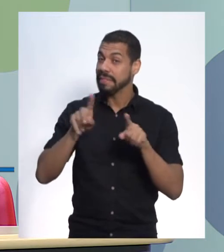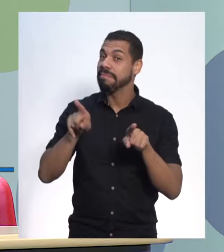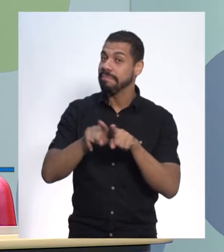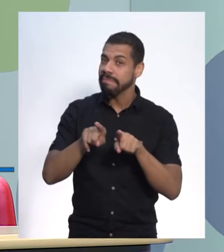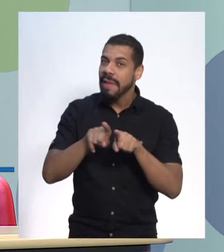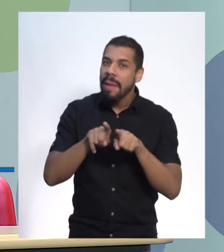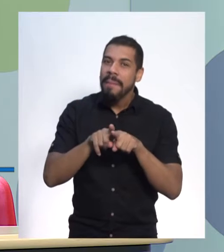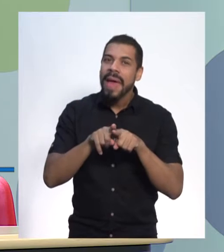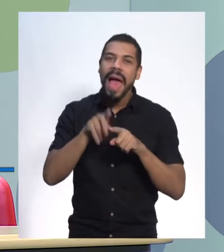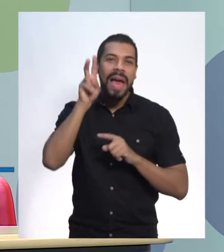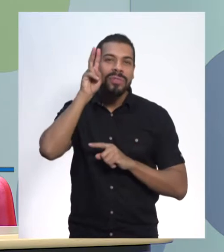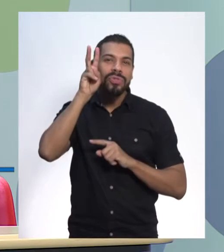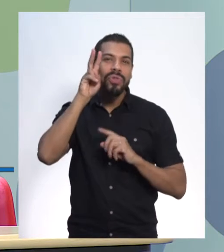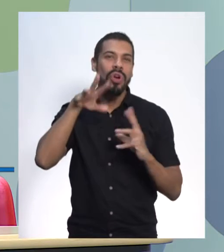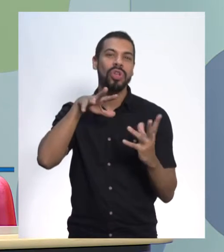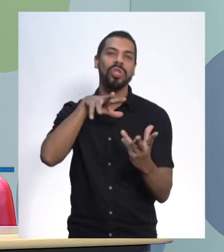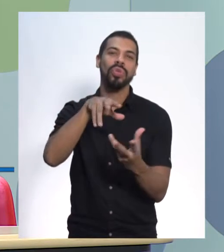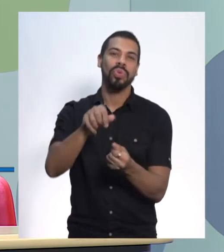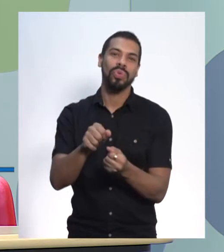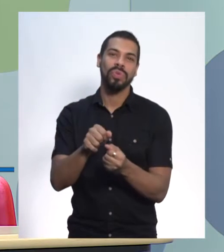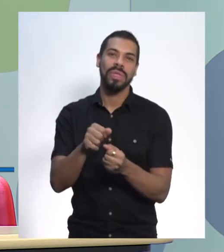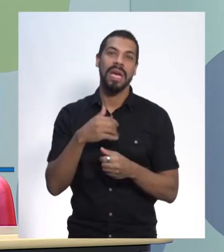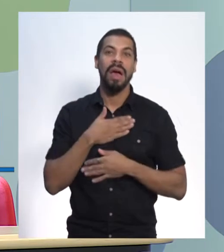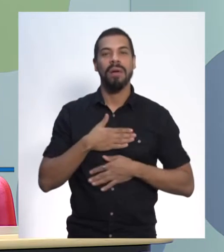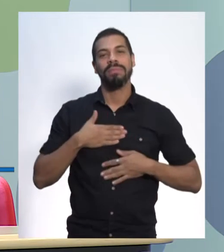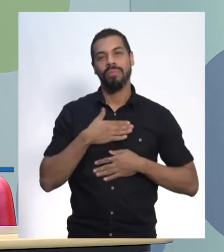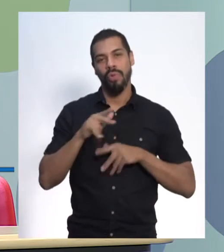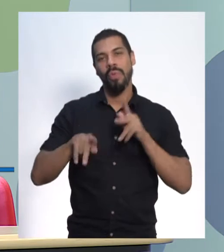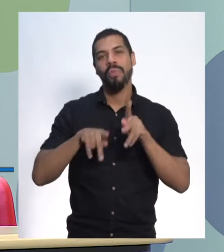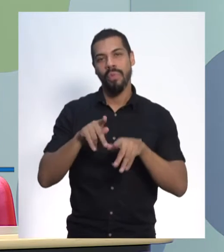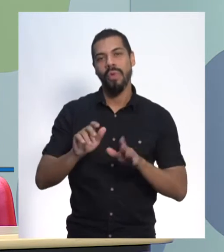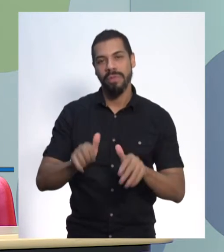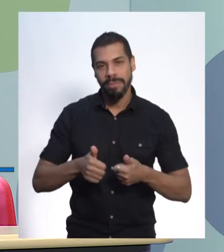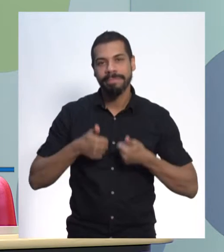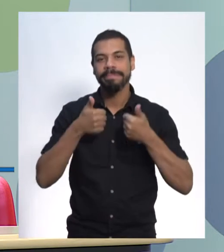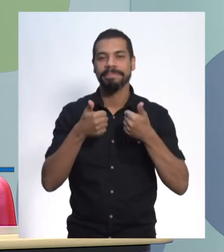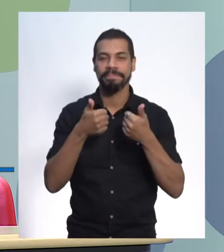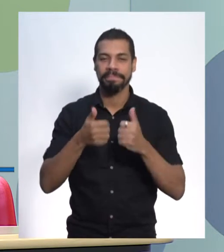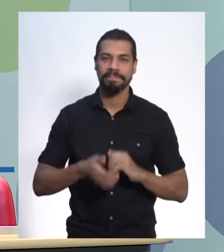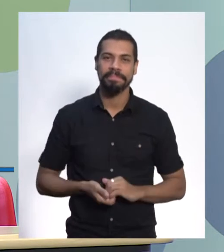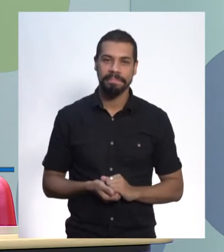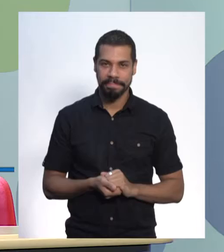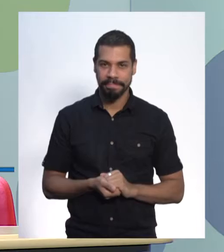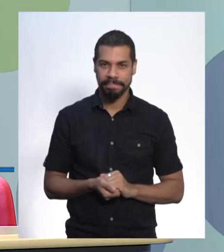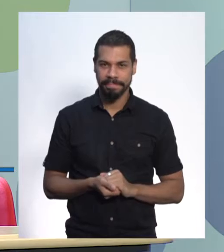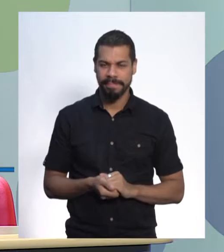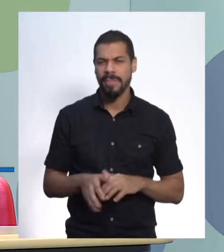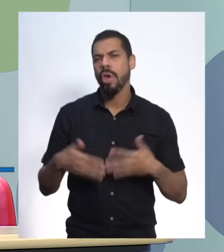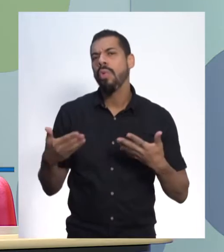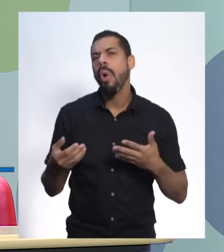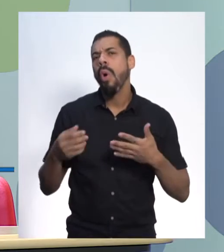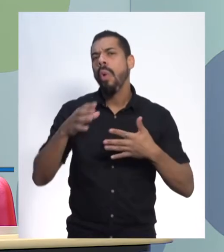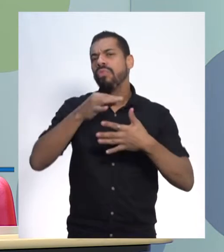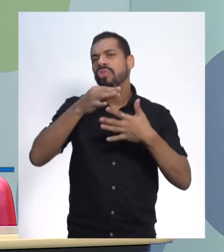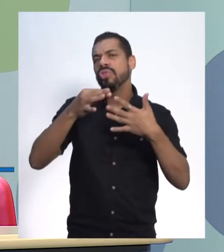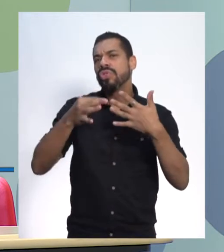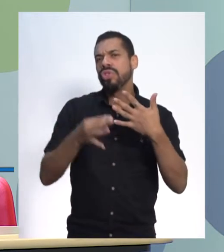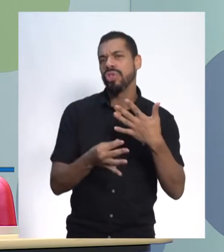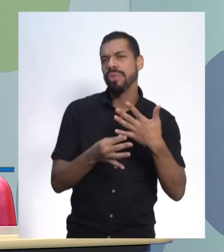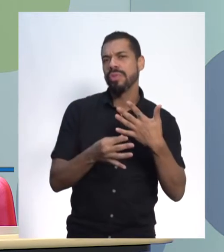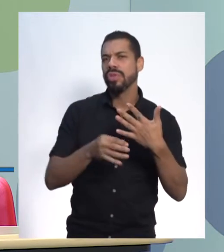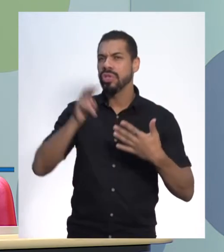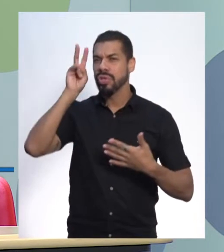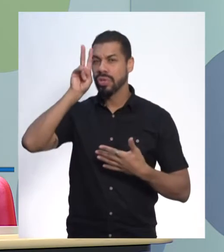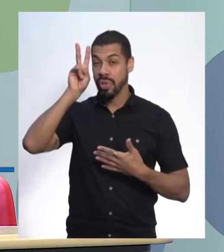histórias universais acabam agradando mais a população de forma geral. Tipo de história. Aparece para vocês